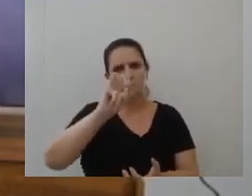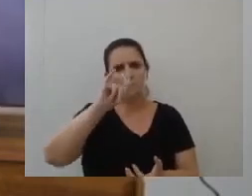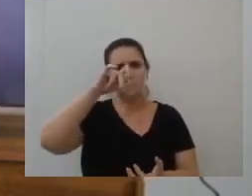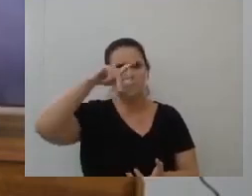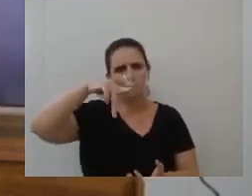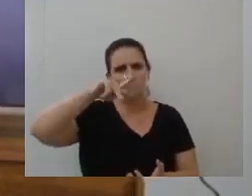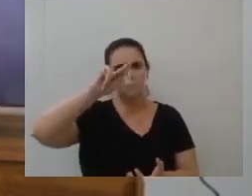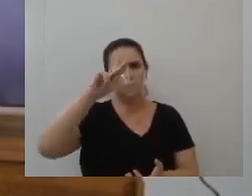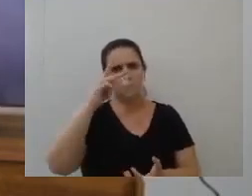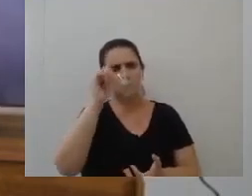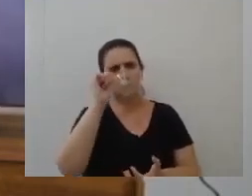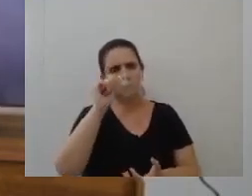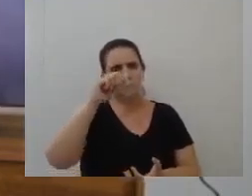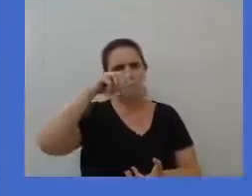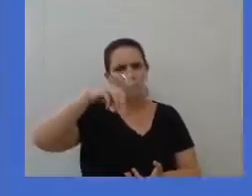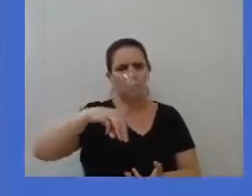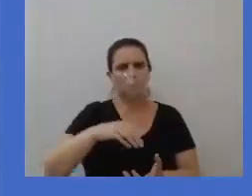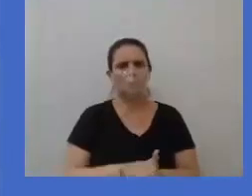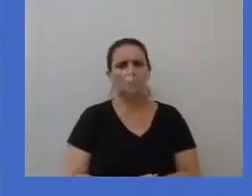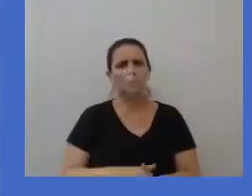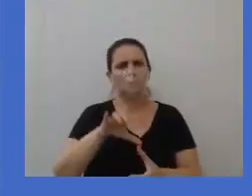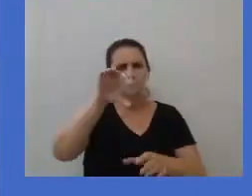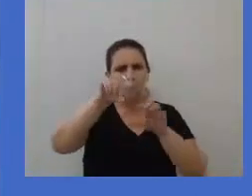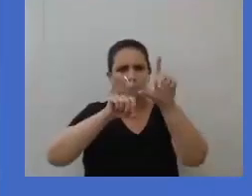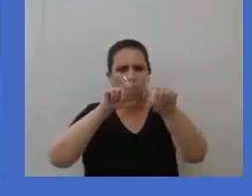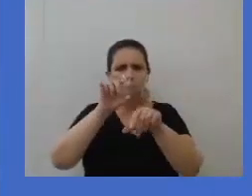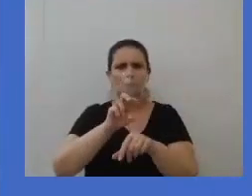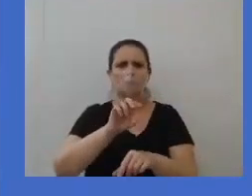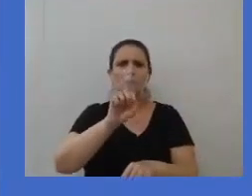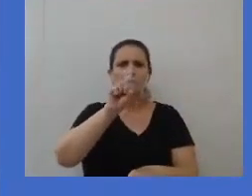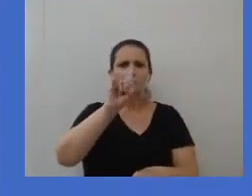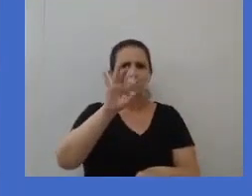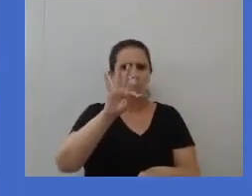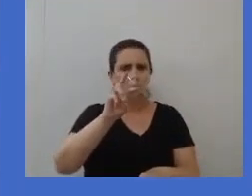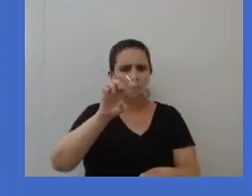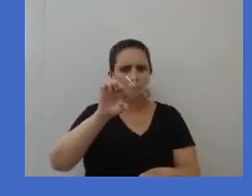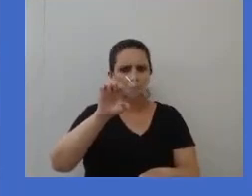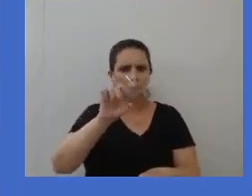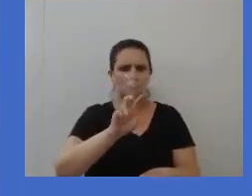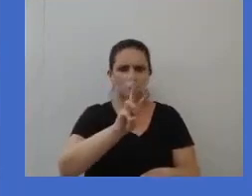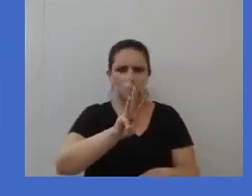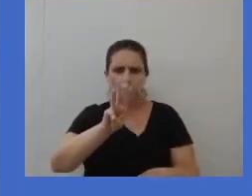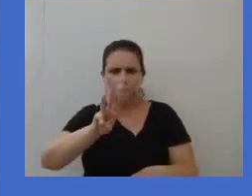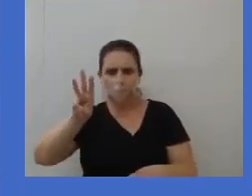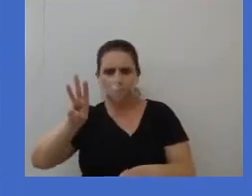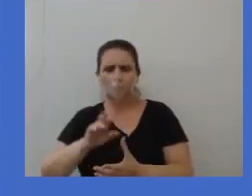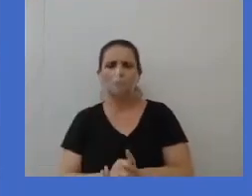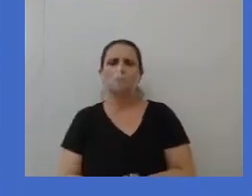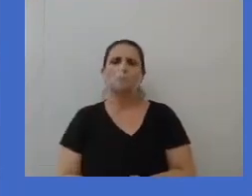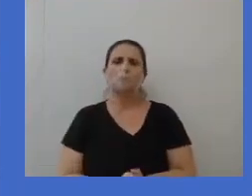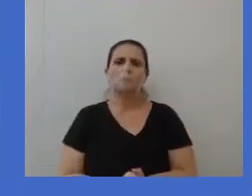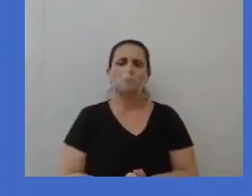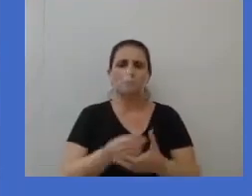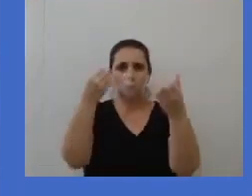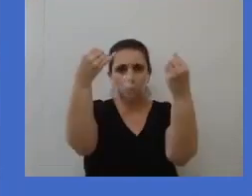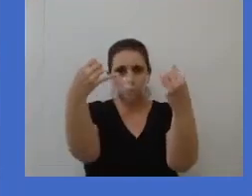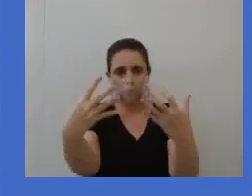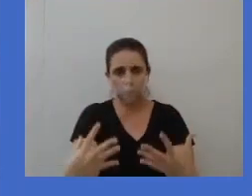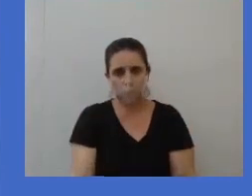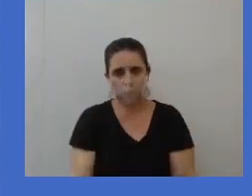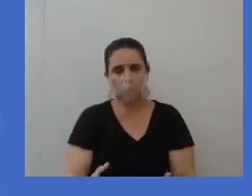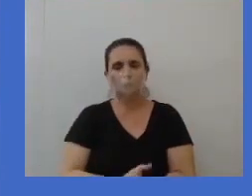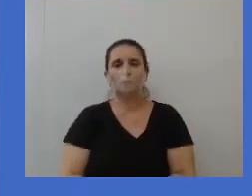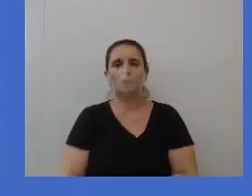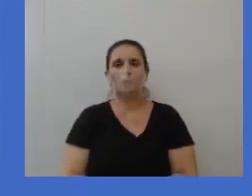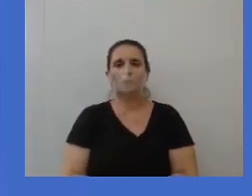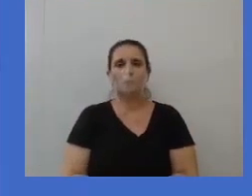vamos mostrar aqui, ó. Isso eu tirei lá do site do IPAM. Vamos agora em tela cheia. Isso eu tirei lá do site. O IPAM tem aqui